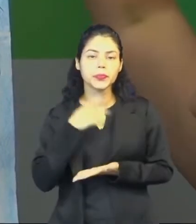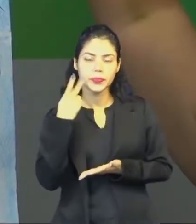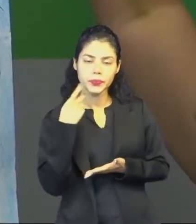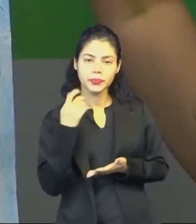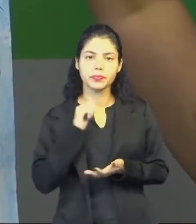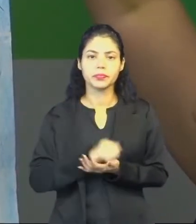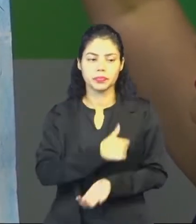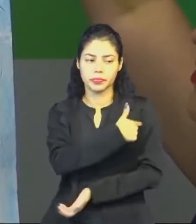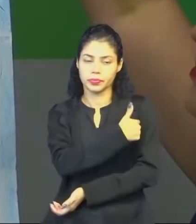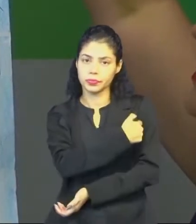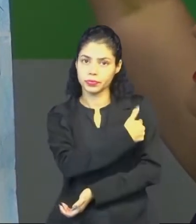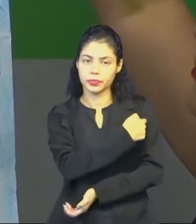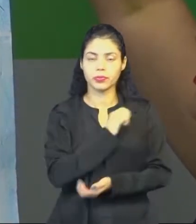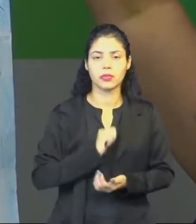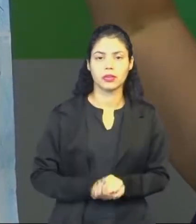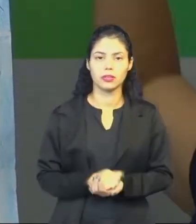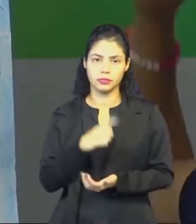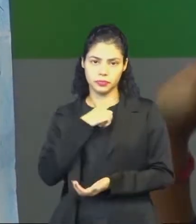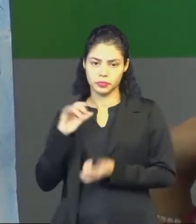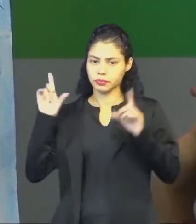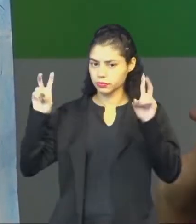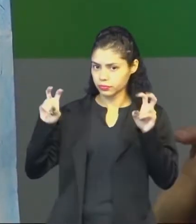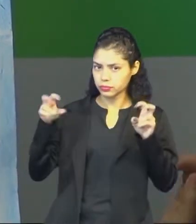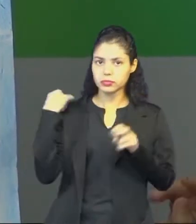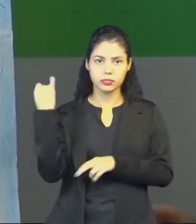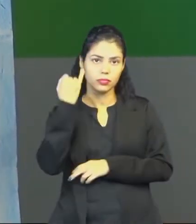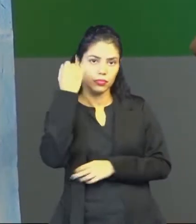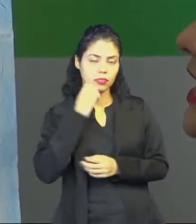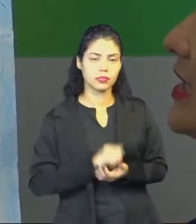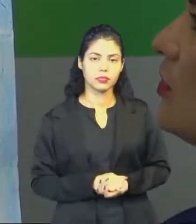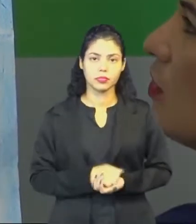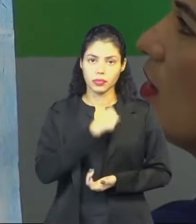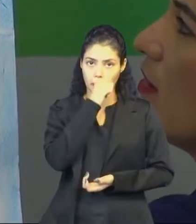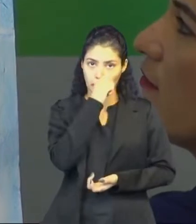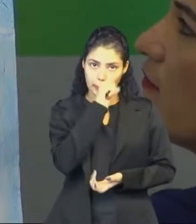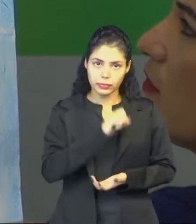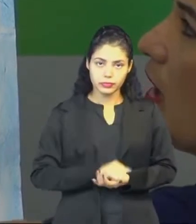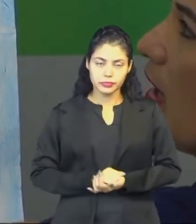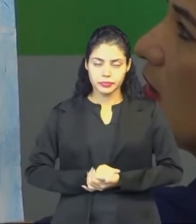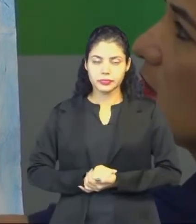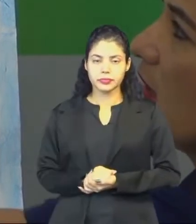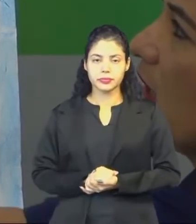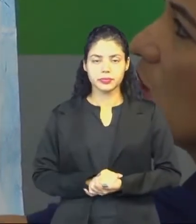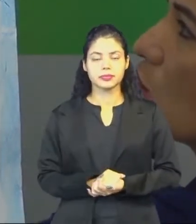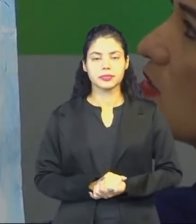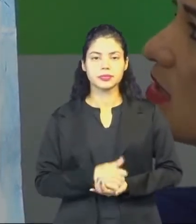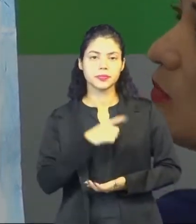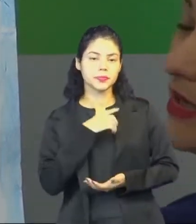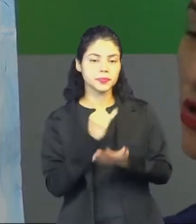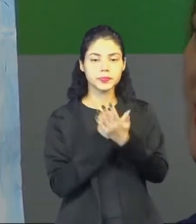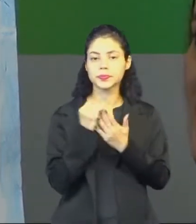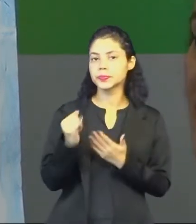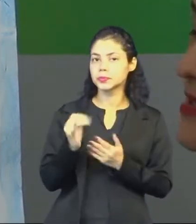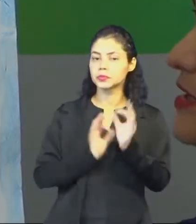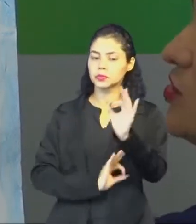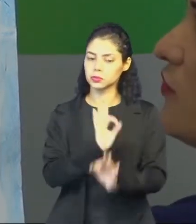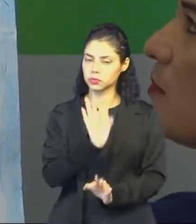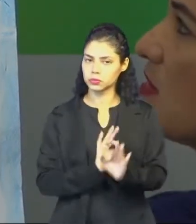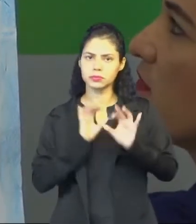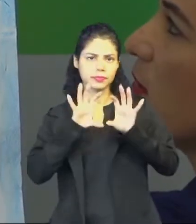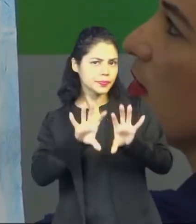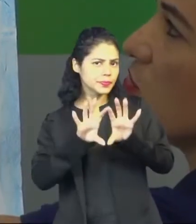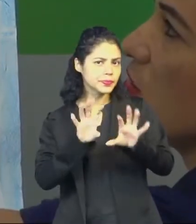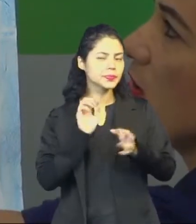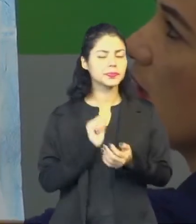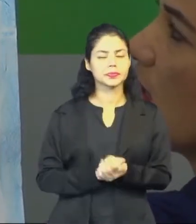sobre vacinas, um tema muito importante, não é mesmo? E aqui, ó, tem a introdução, ele está organizado da seguinte